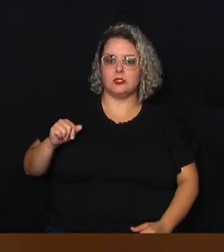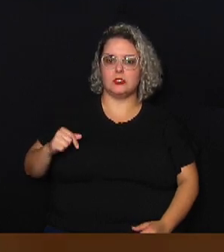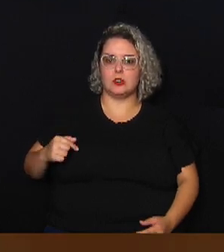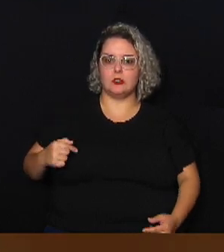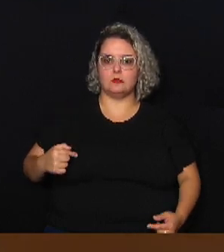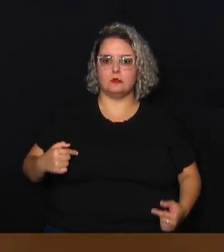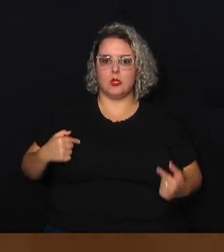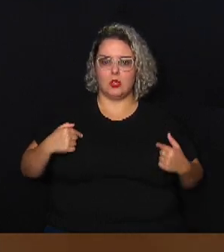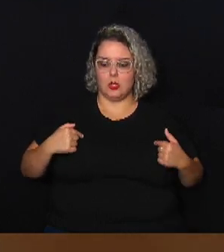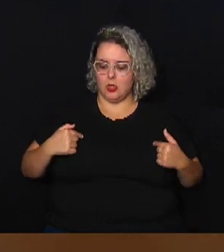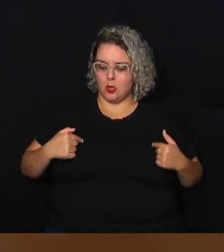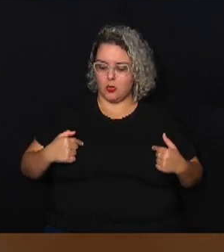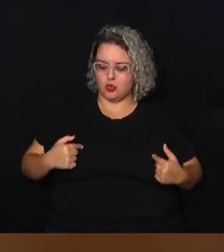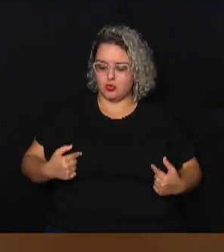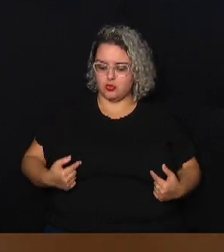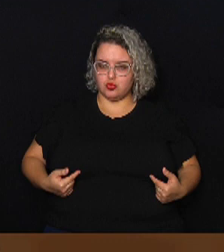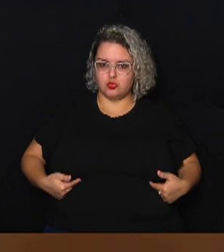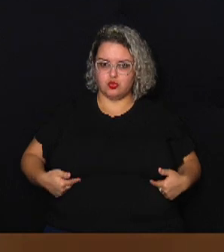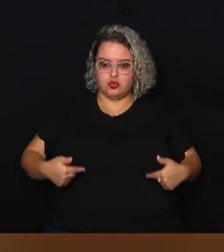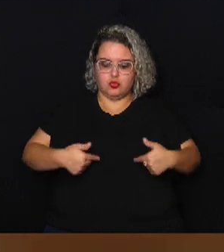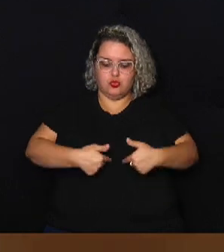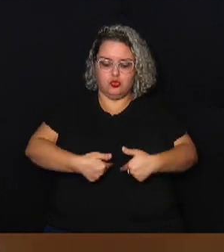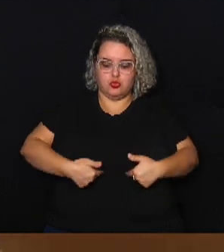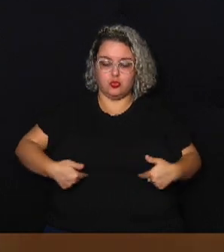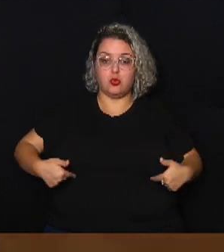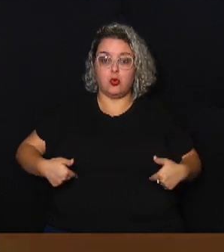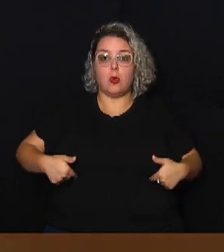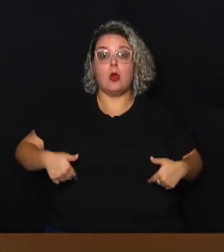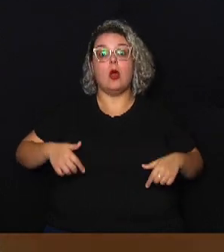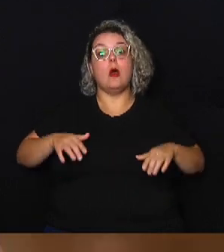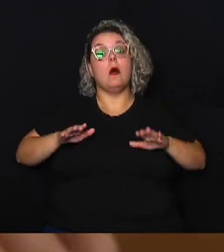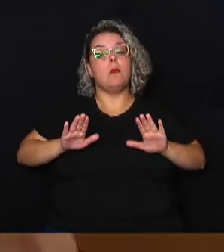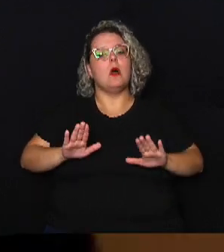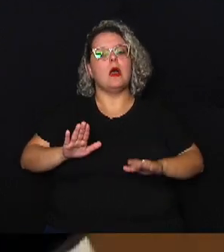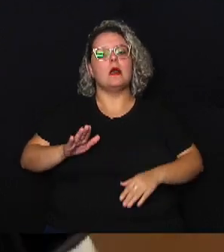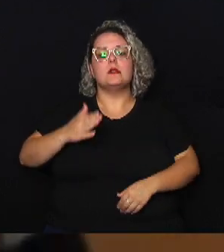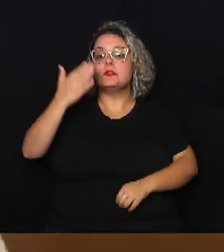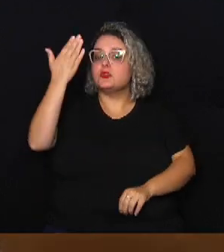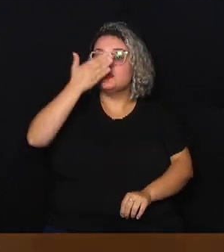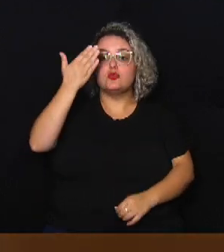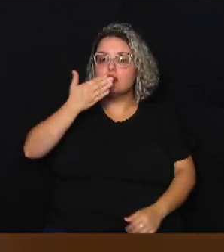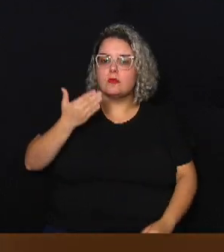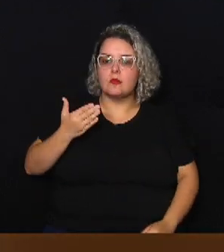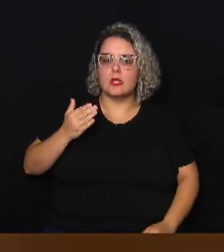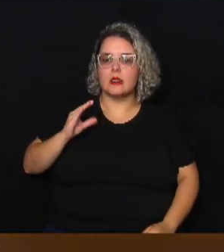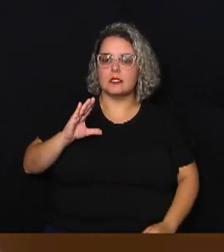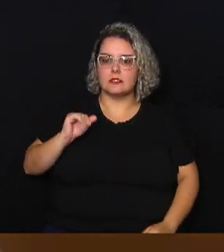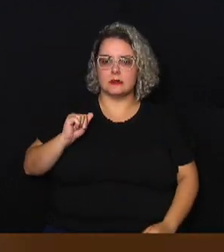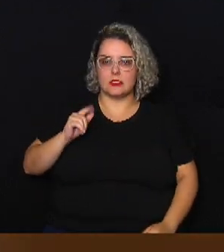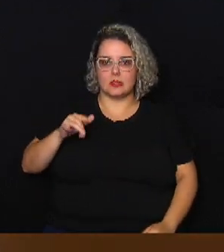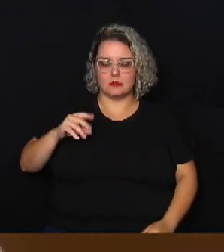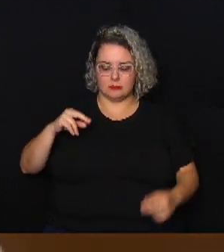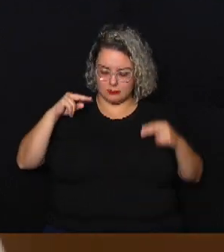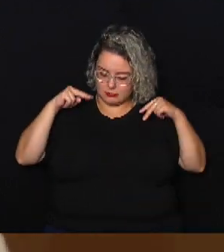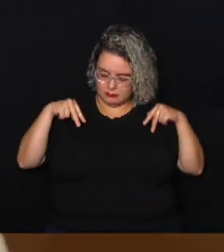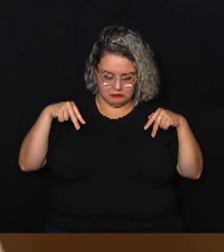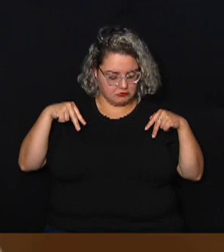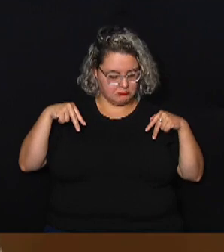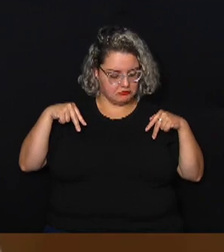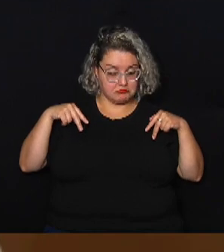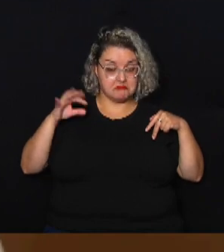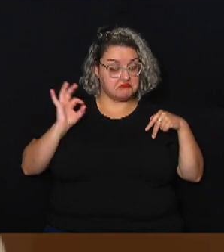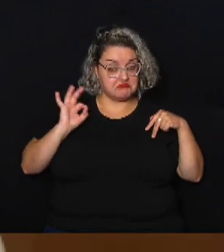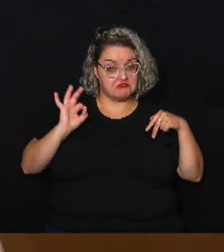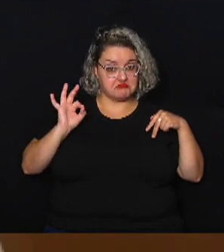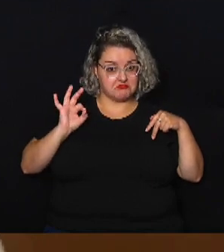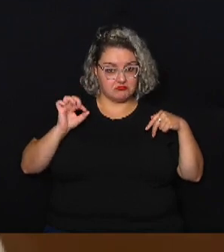já começa a incomodar a paciente, porém, ela não vê a cicatriz, porque olhando de cima para baixo, acaba não